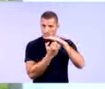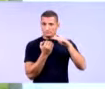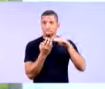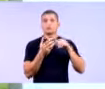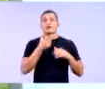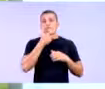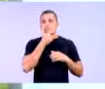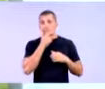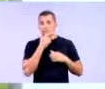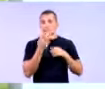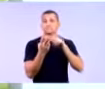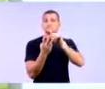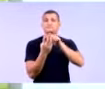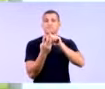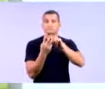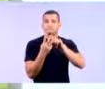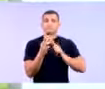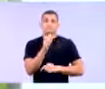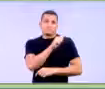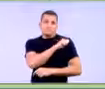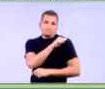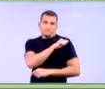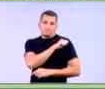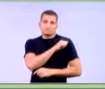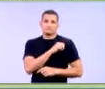vaga do estágio e envolve o aluno.